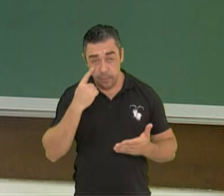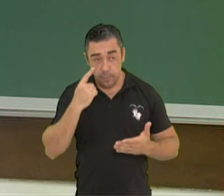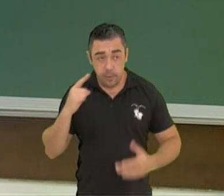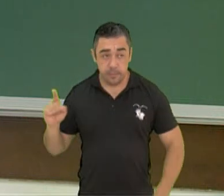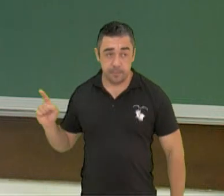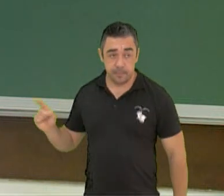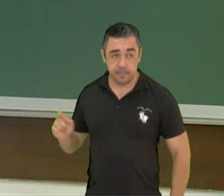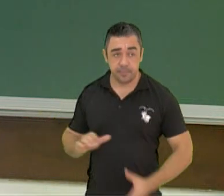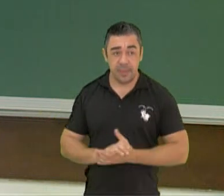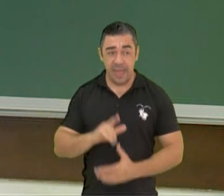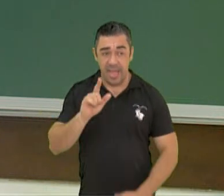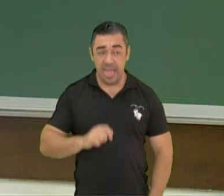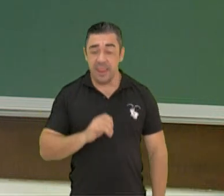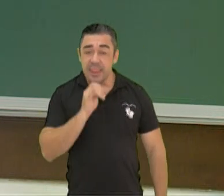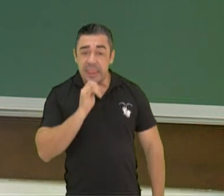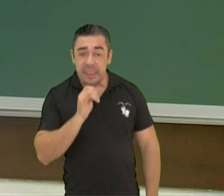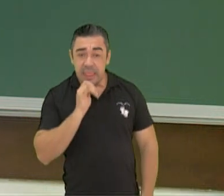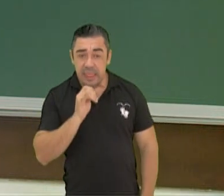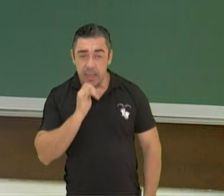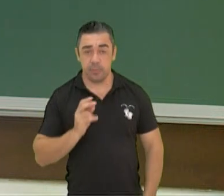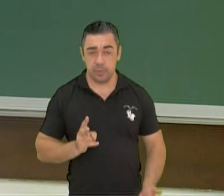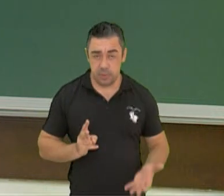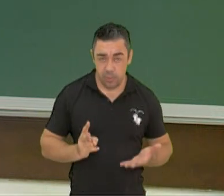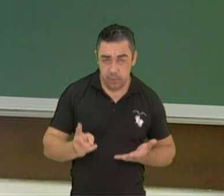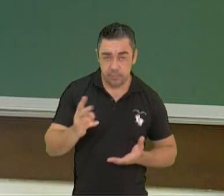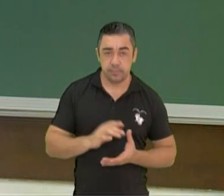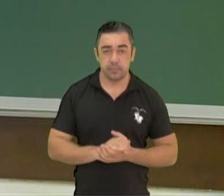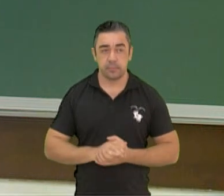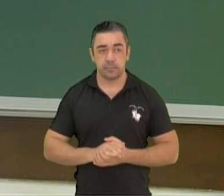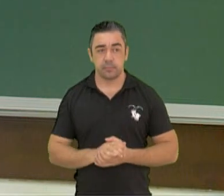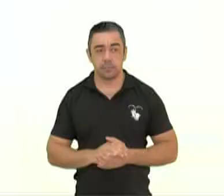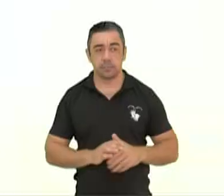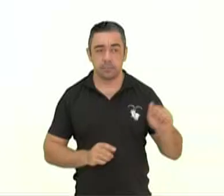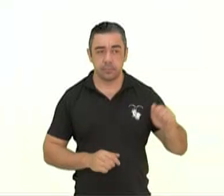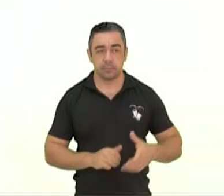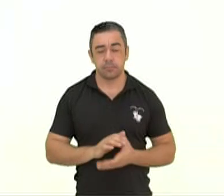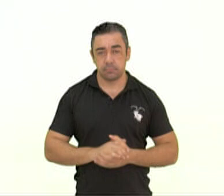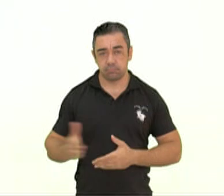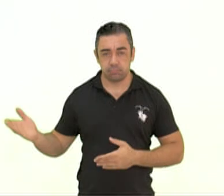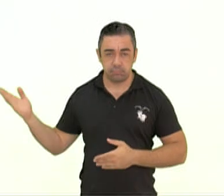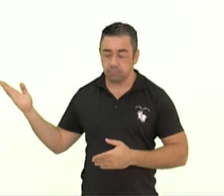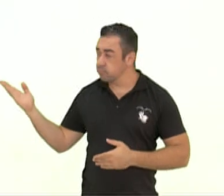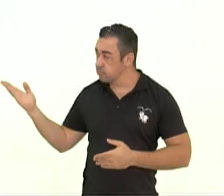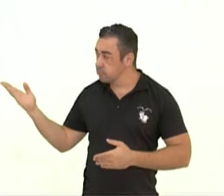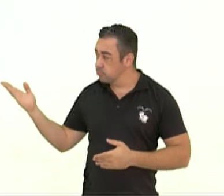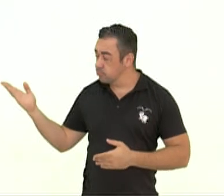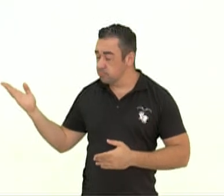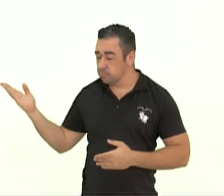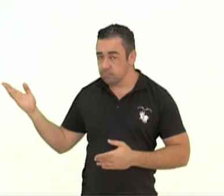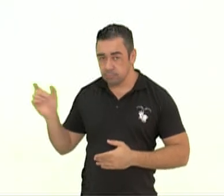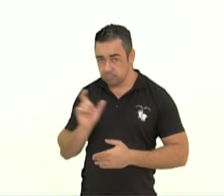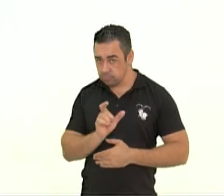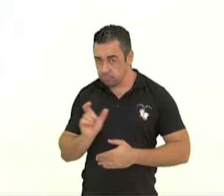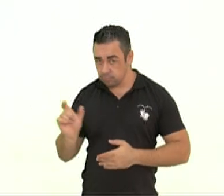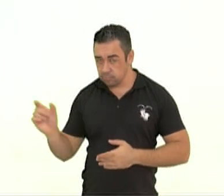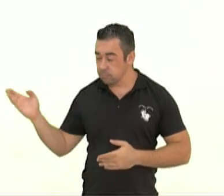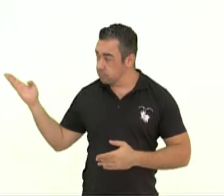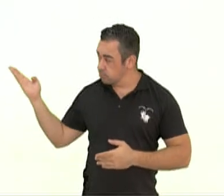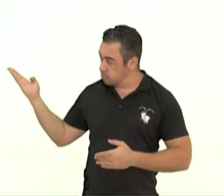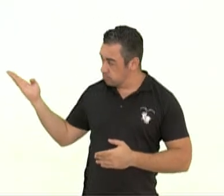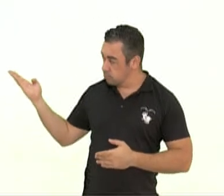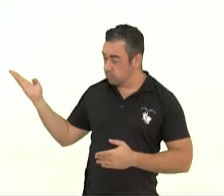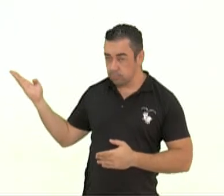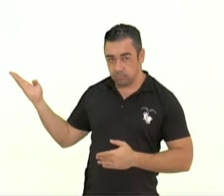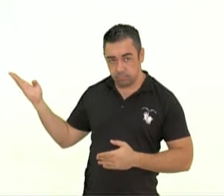Quiz. São exemplos de operadores sequenciais. A, ante, após, até, com, contra, de, desde, em,